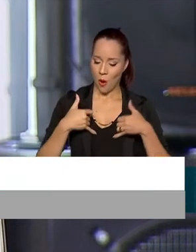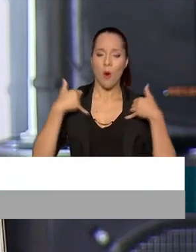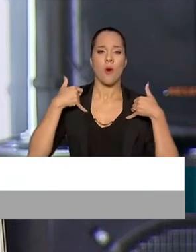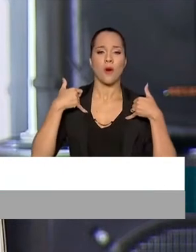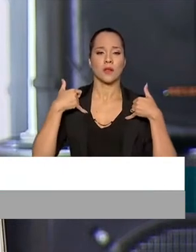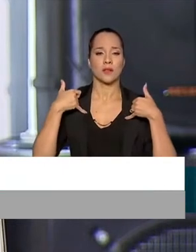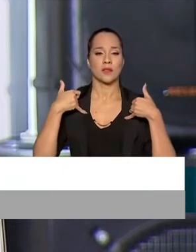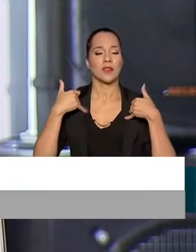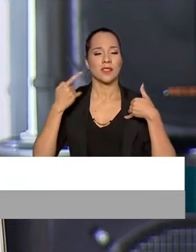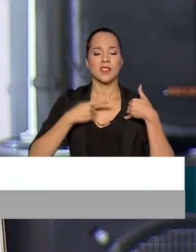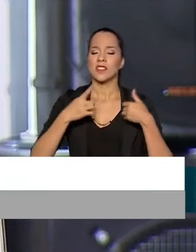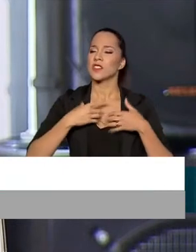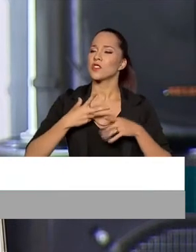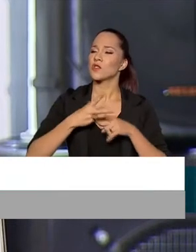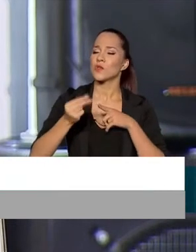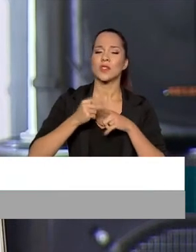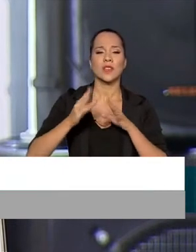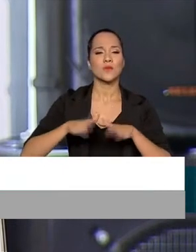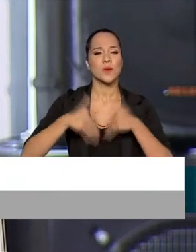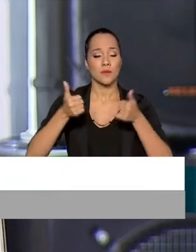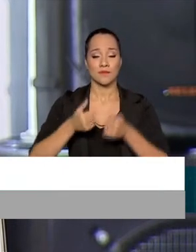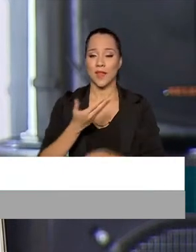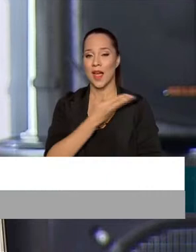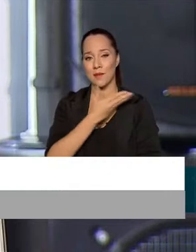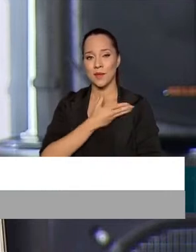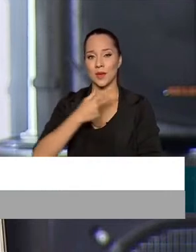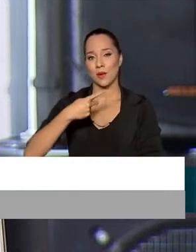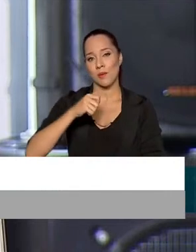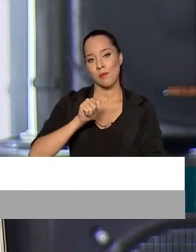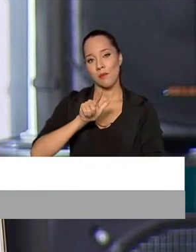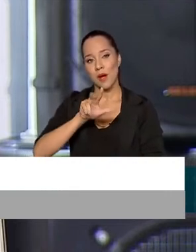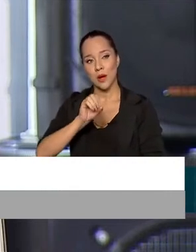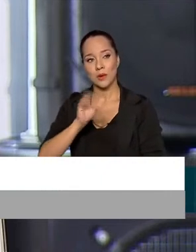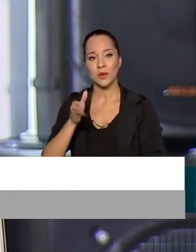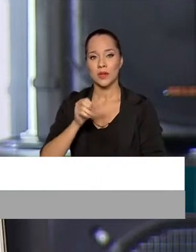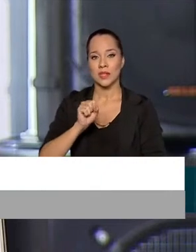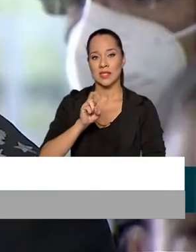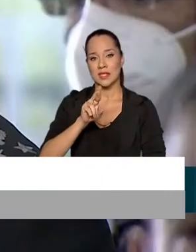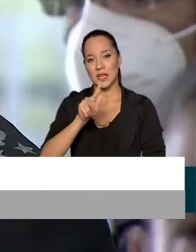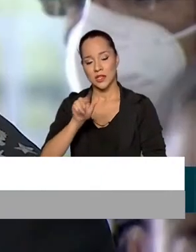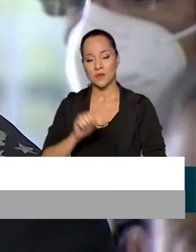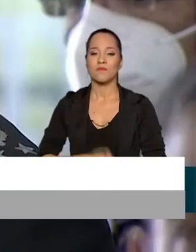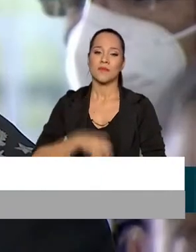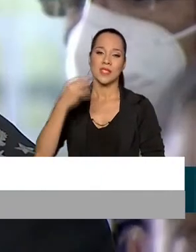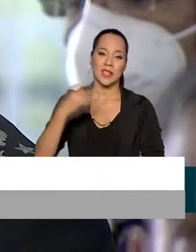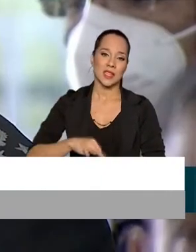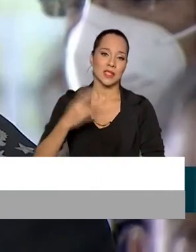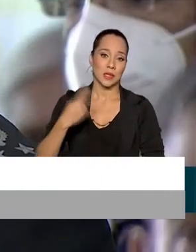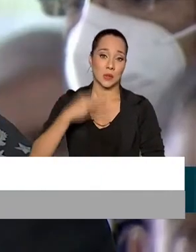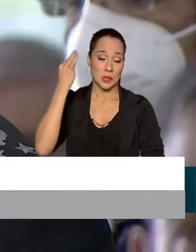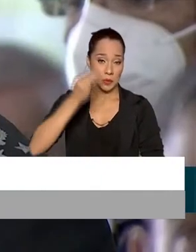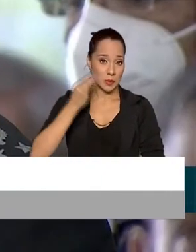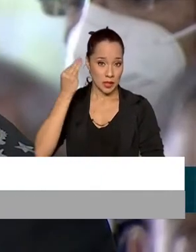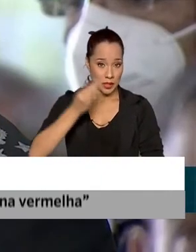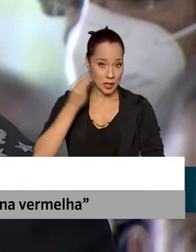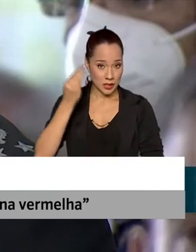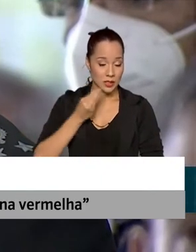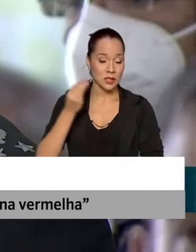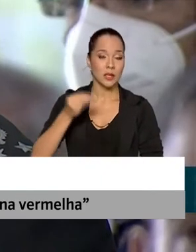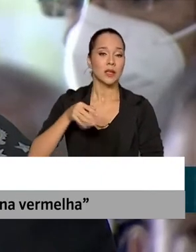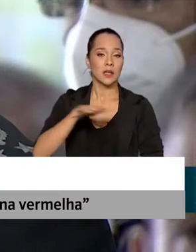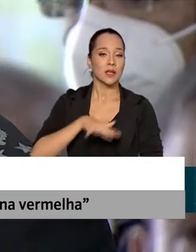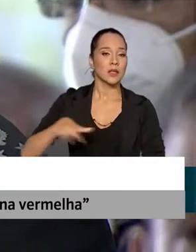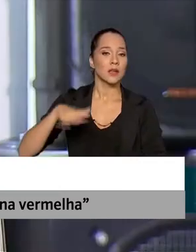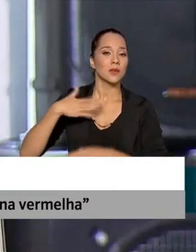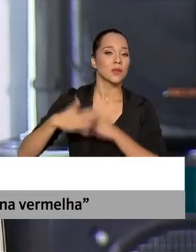de êxitos. Meu dileto amigo General Paulo Sérgio, estou certo que a sua experiência adquirida